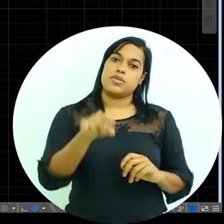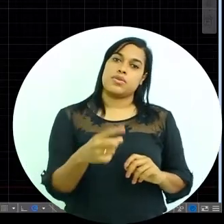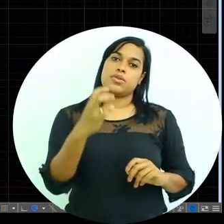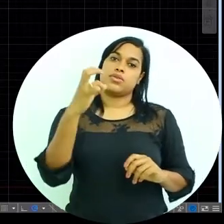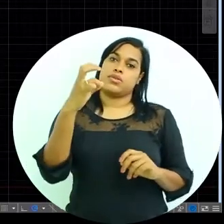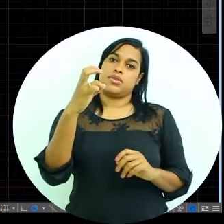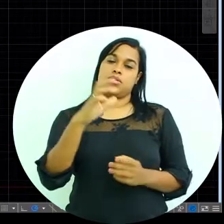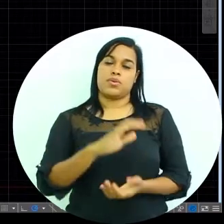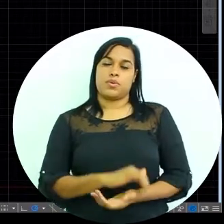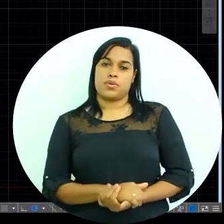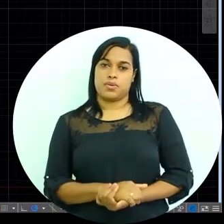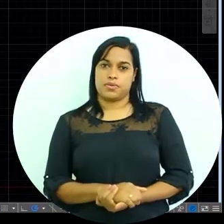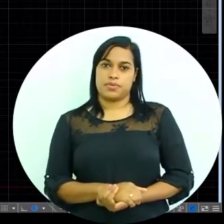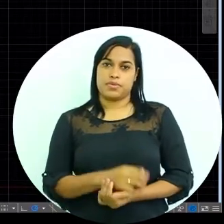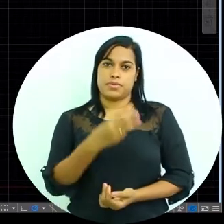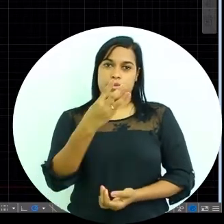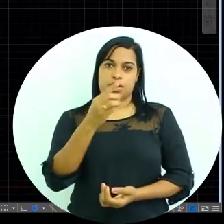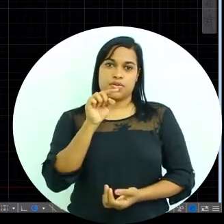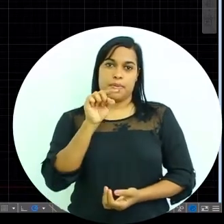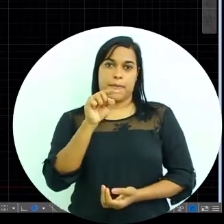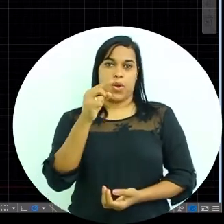seria 3,5.